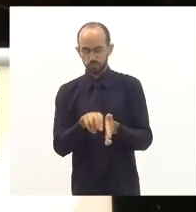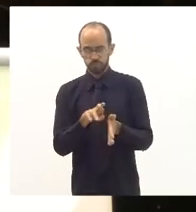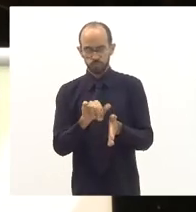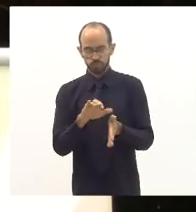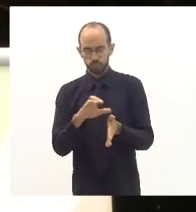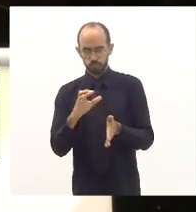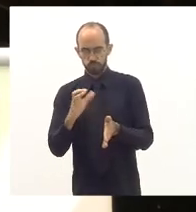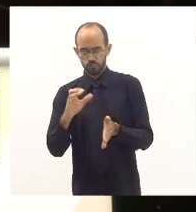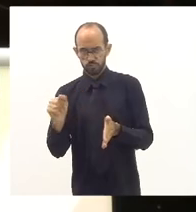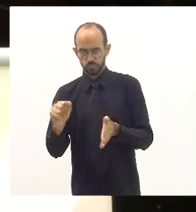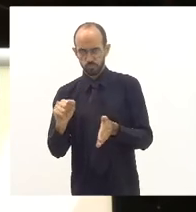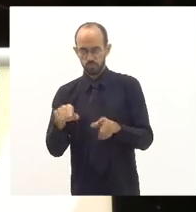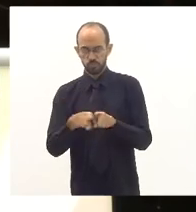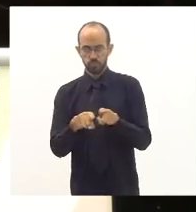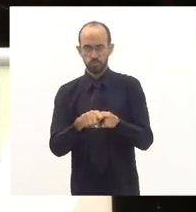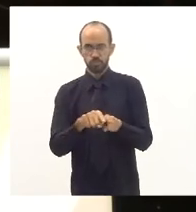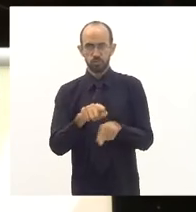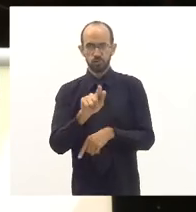sobre gênero,